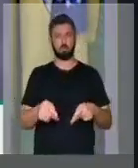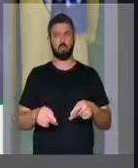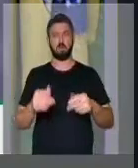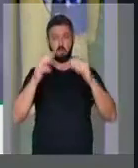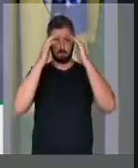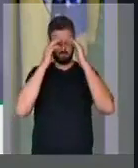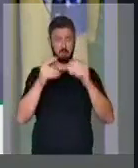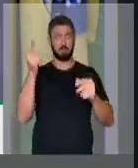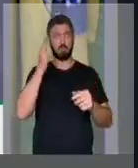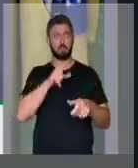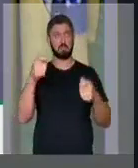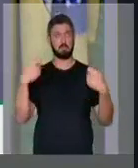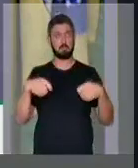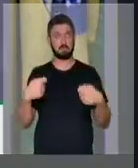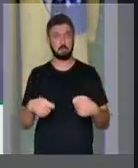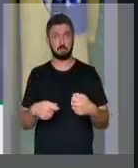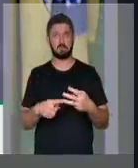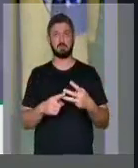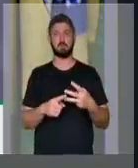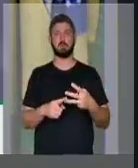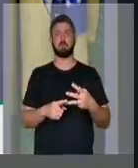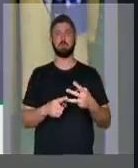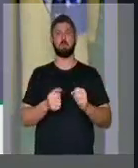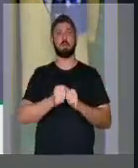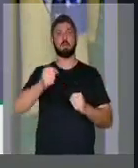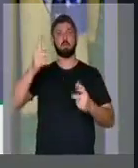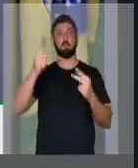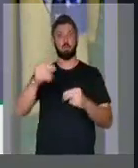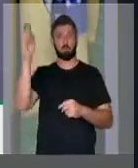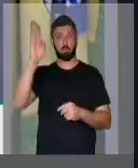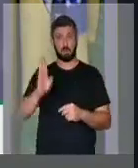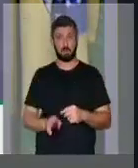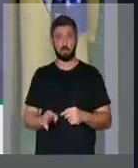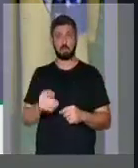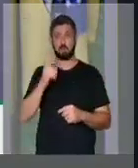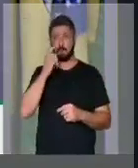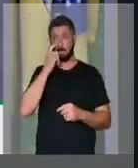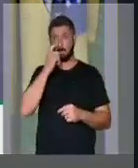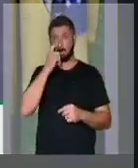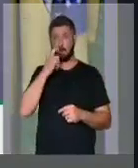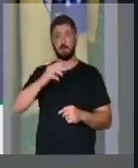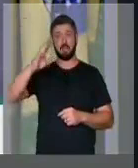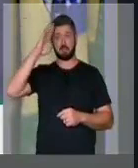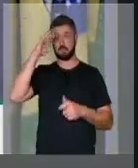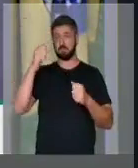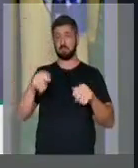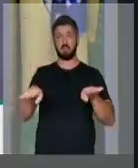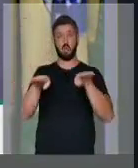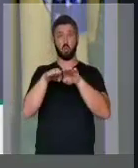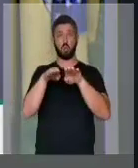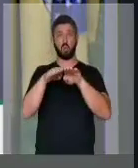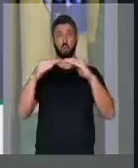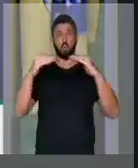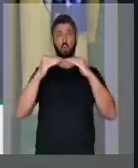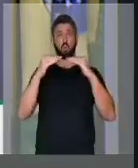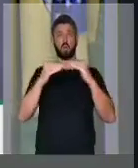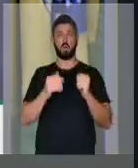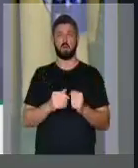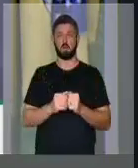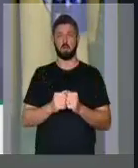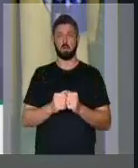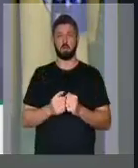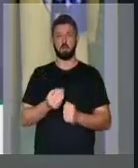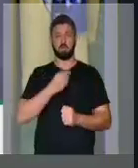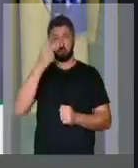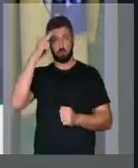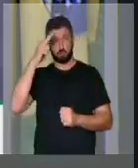ter respeitabilidade, país da dimensão continental do Brasil, tem que ter Forças Armadas à altura do seu destino